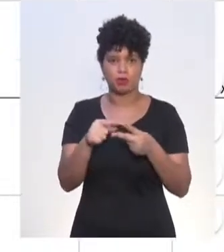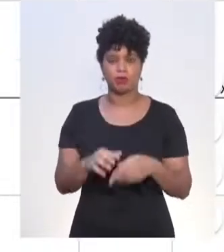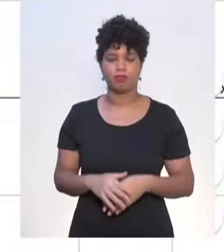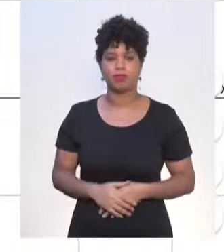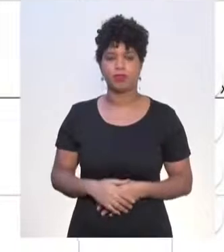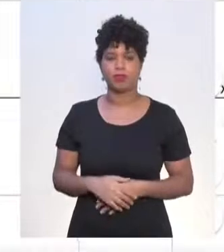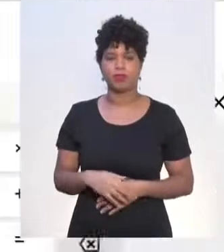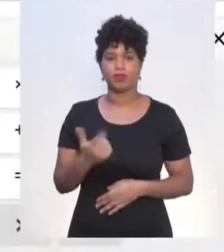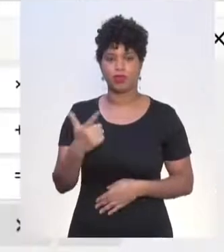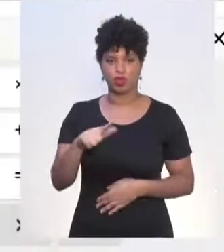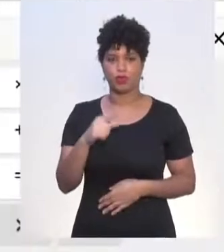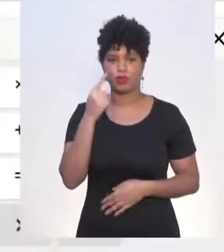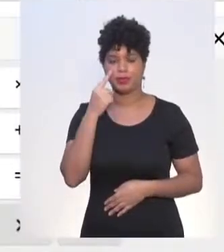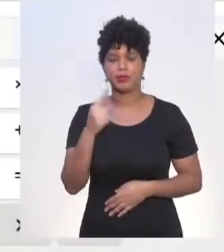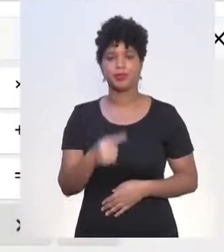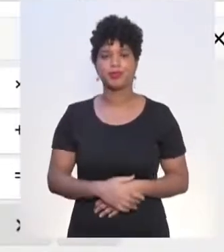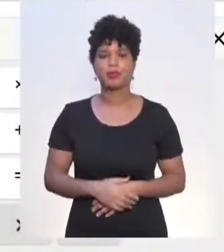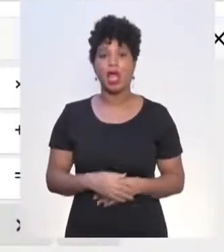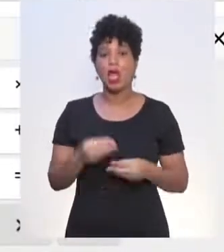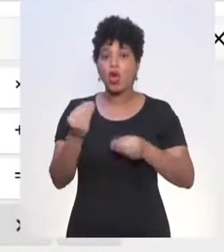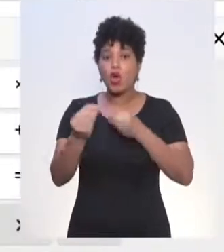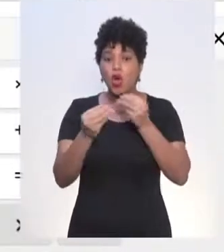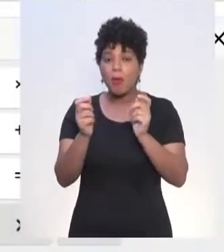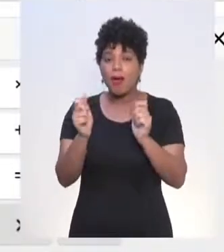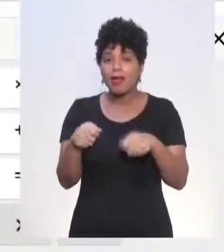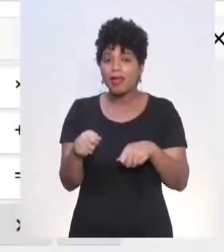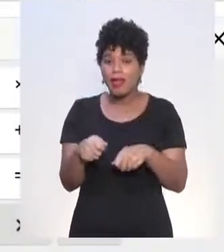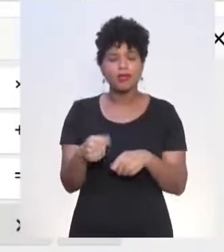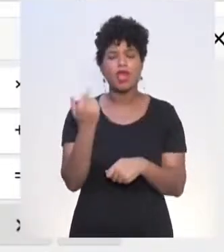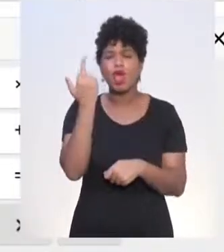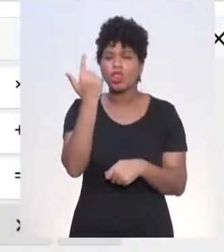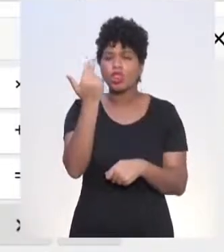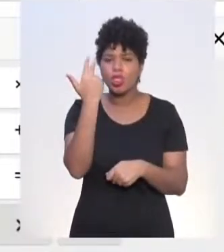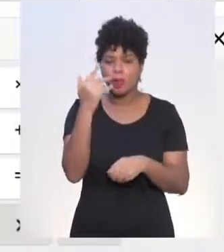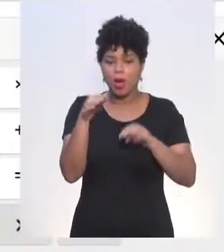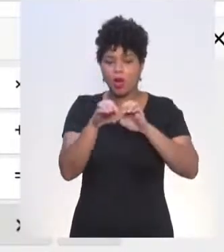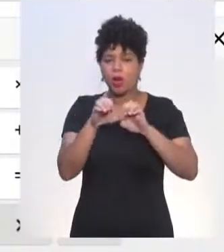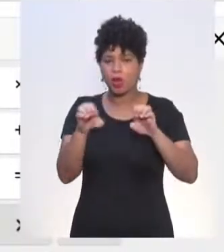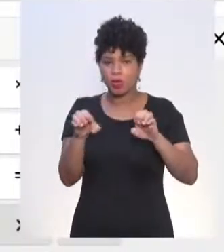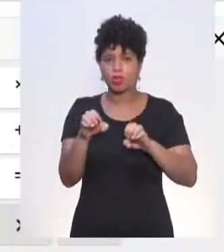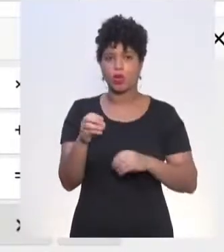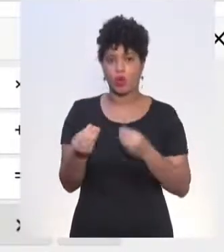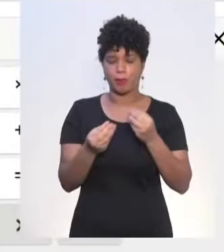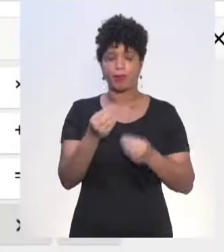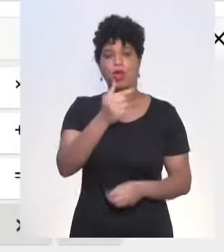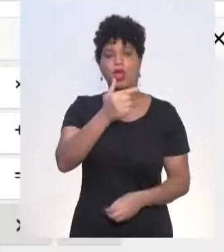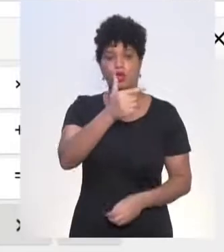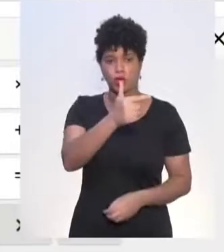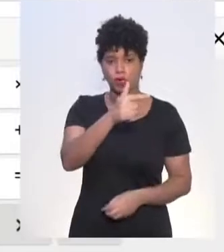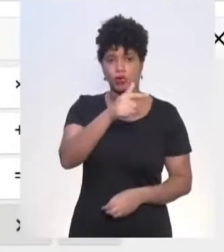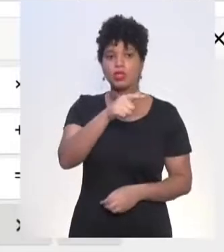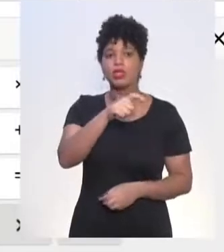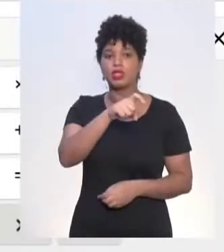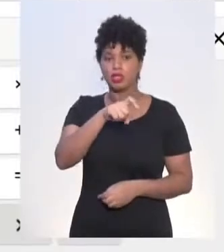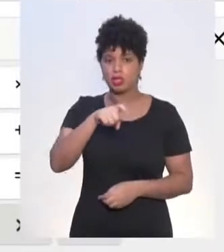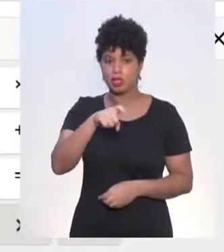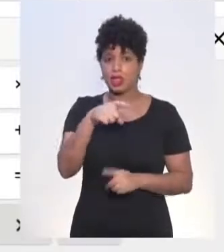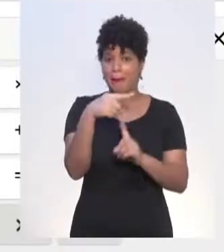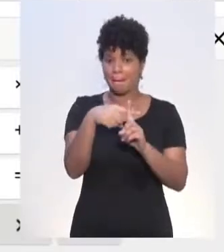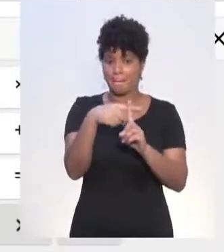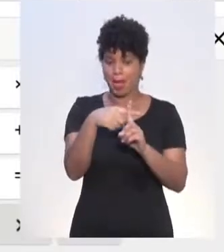vocês observarem. Como que eu escrevo? Escreve normal a equação. Ó. 2x, coloca o sinalzinho de